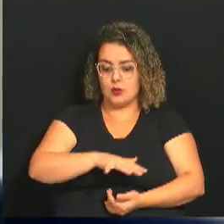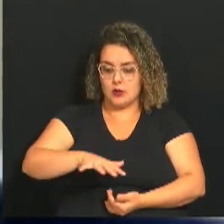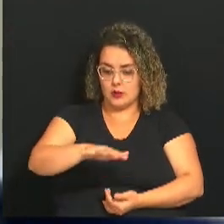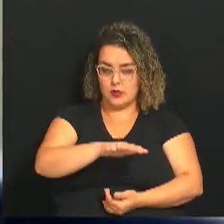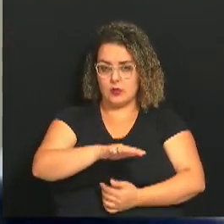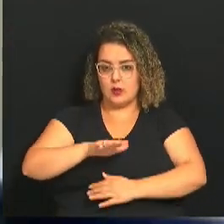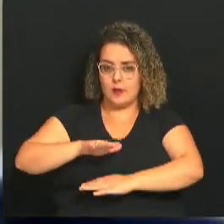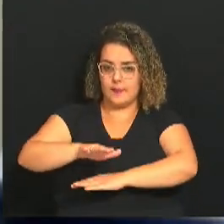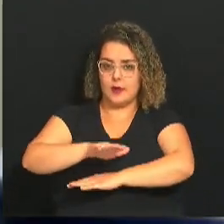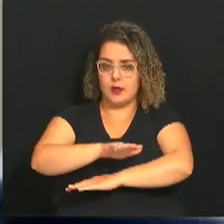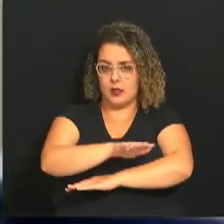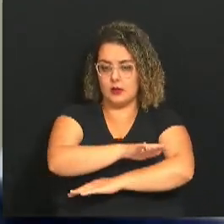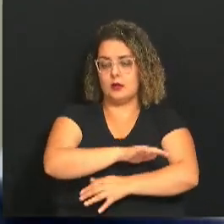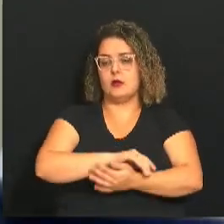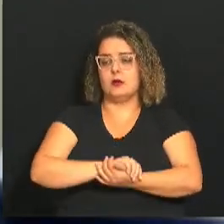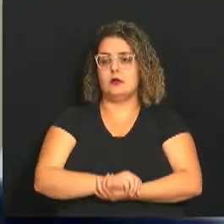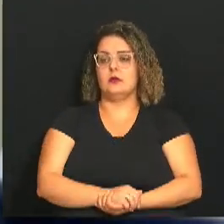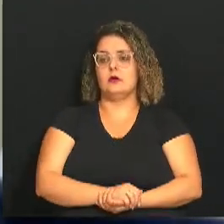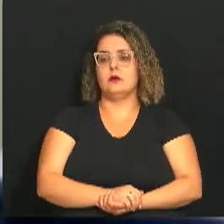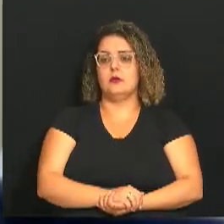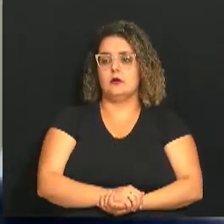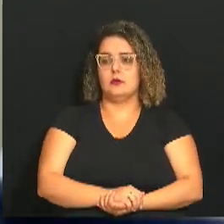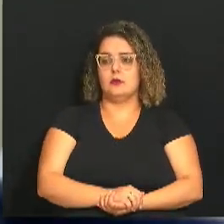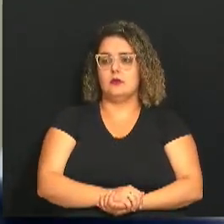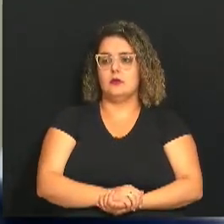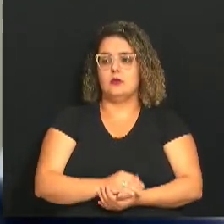pavimentada, né? Você começa a